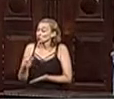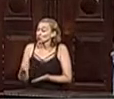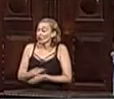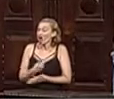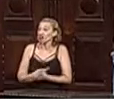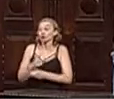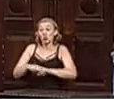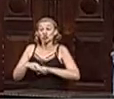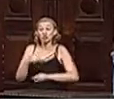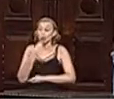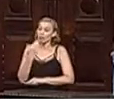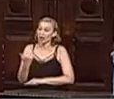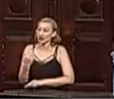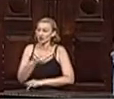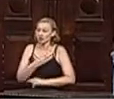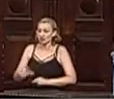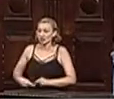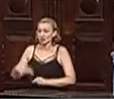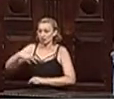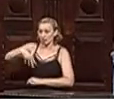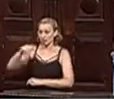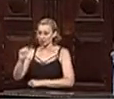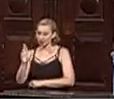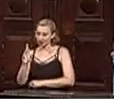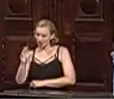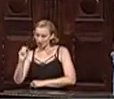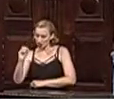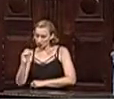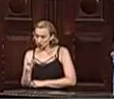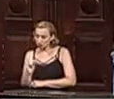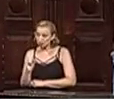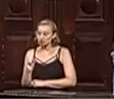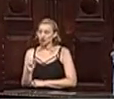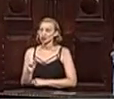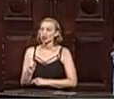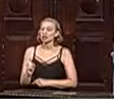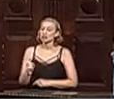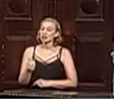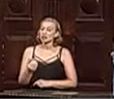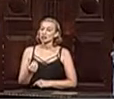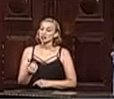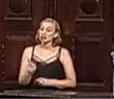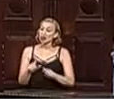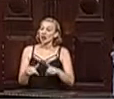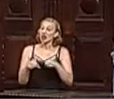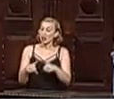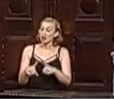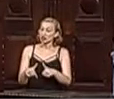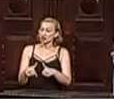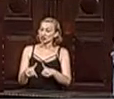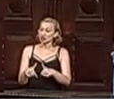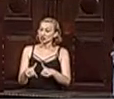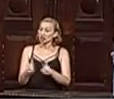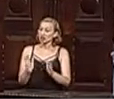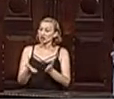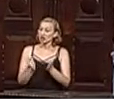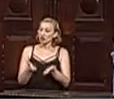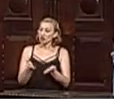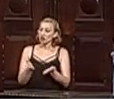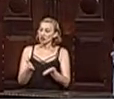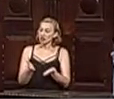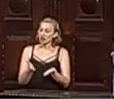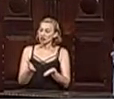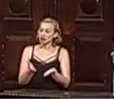isso eu peço ao prefeito Marcelo Crivella que determine a imediata revisão da contratação desse assessor